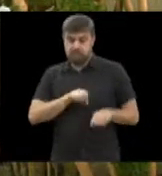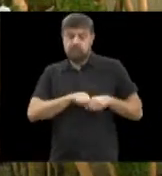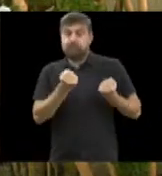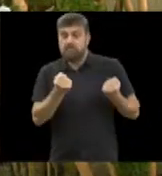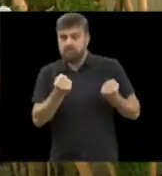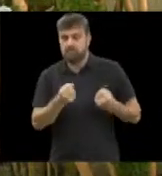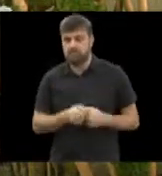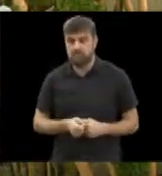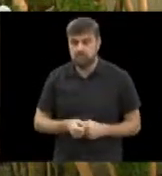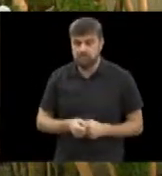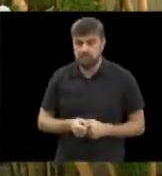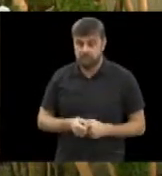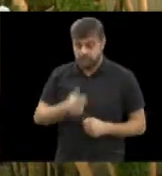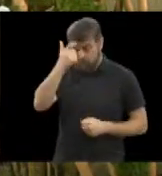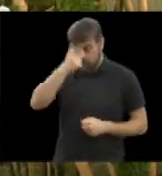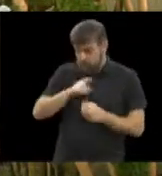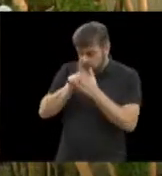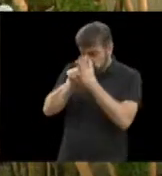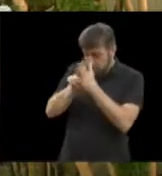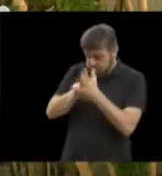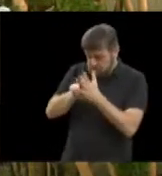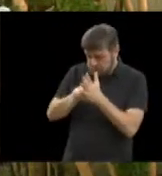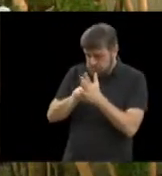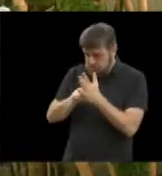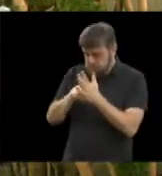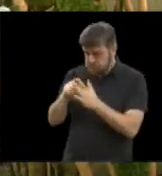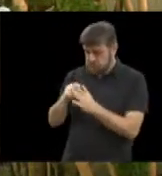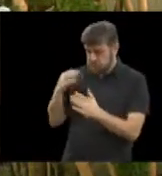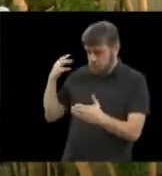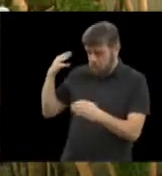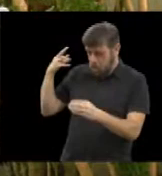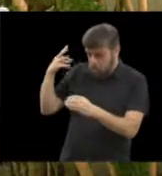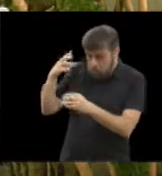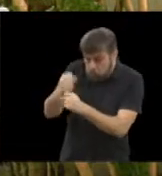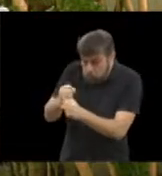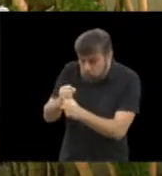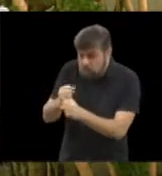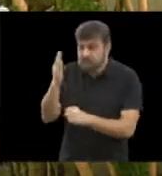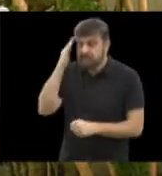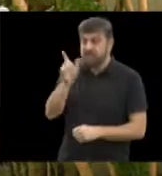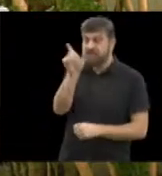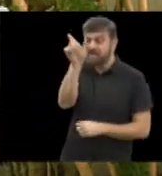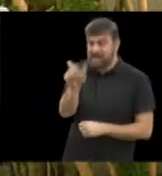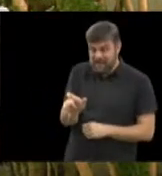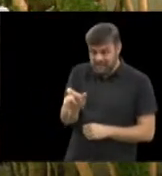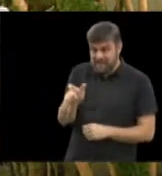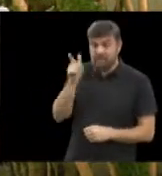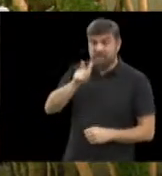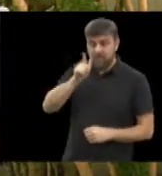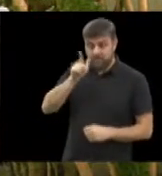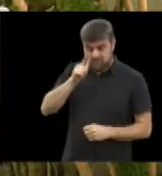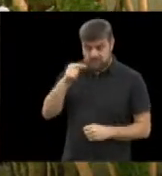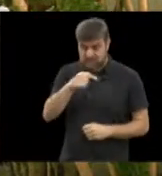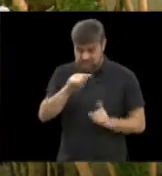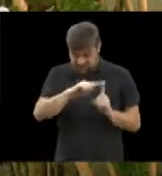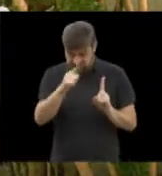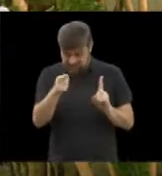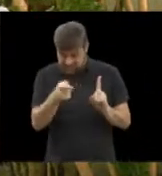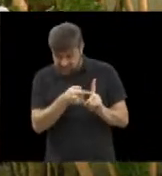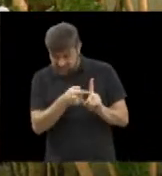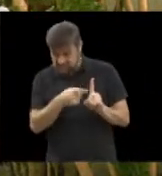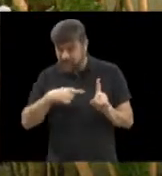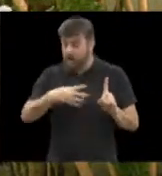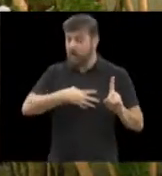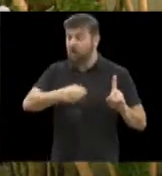seguinte. Então, toda a minha pesquisa clínica para eu saber se o senhor vai engravidar, esse homem, esse jovem vai